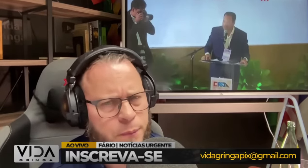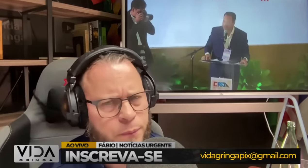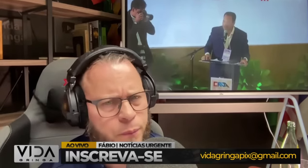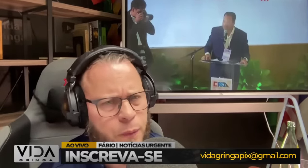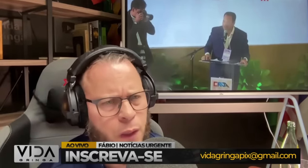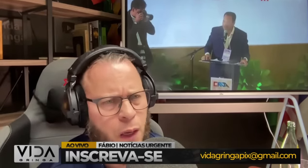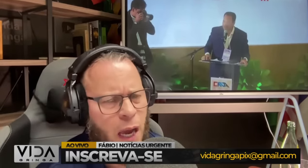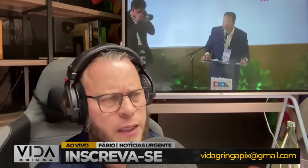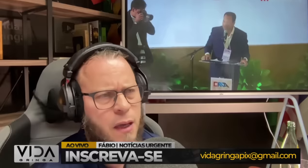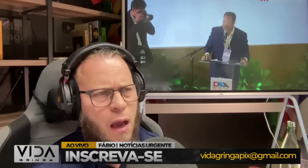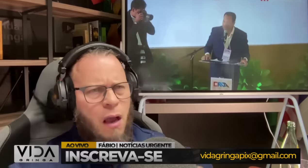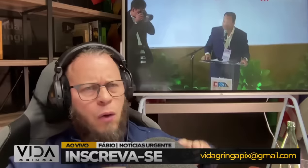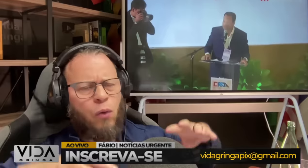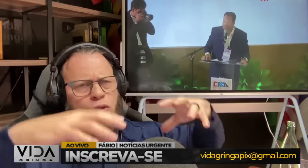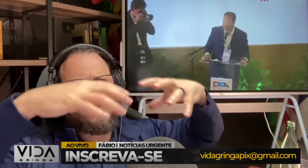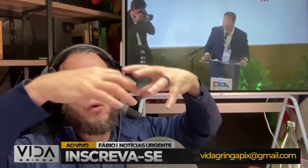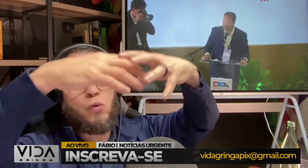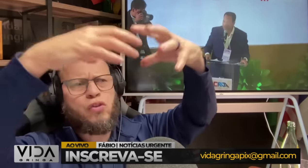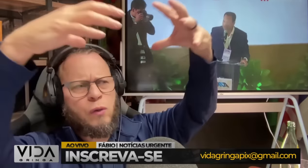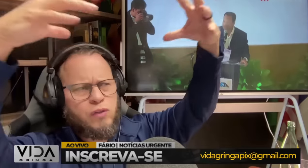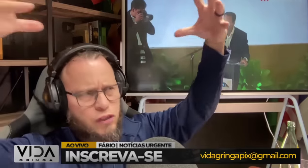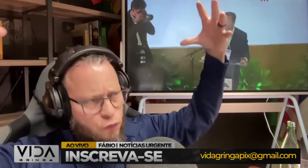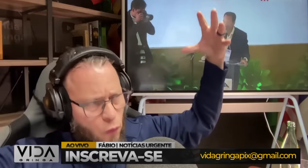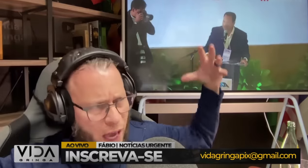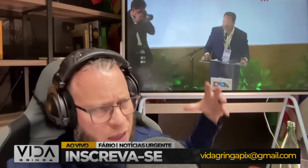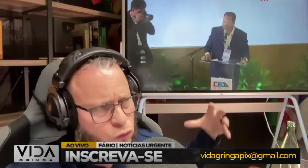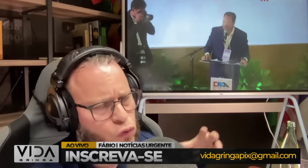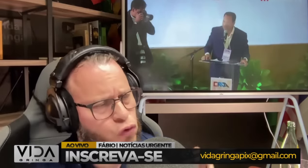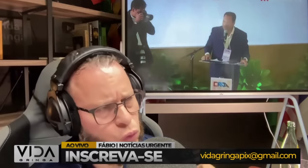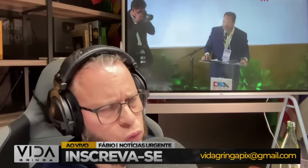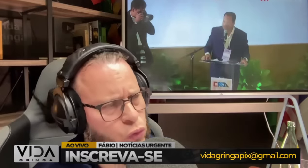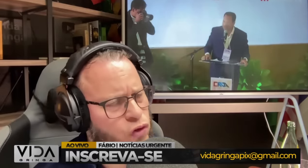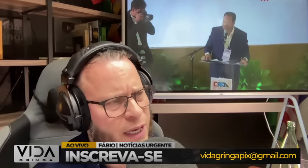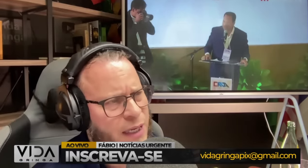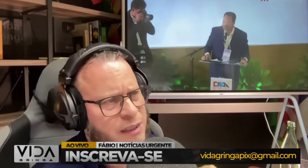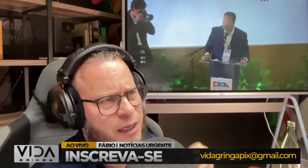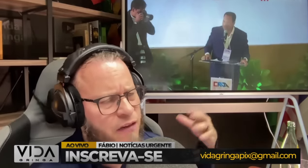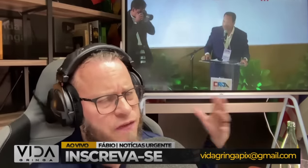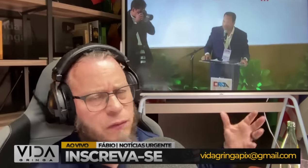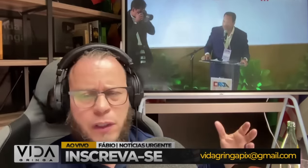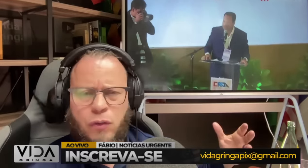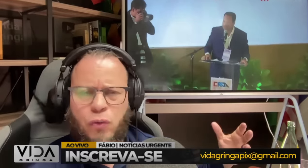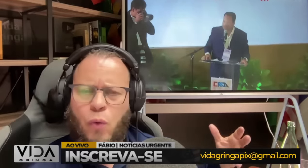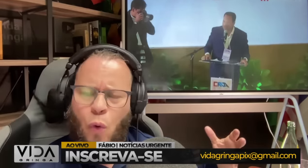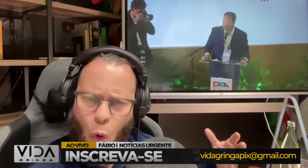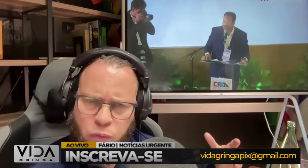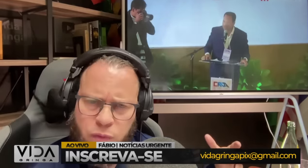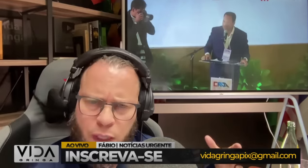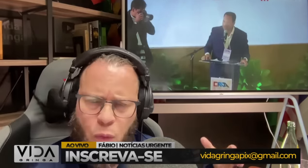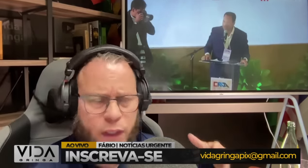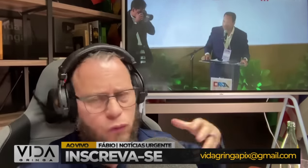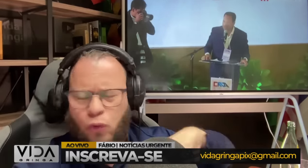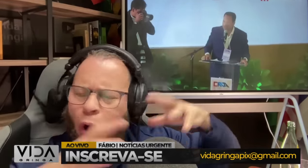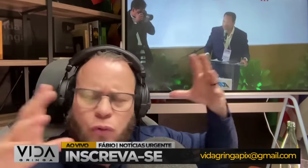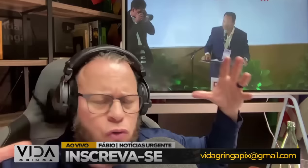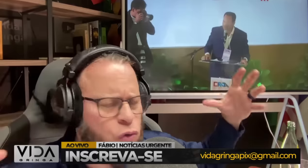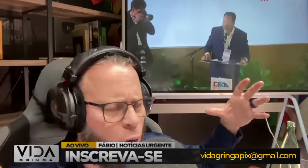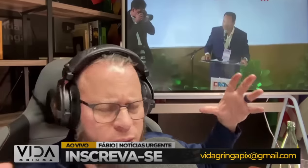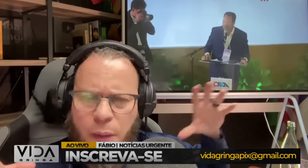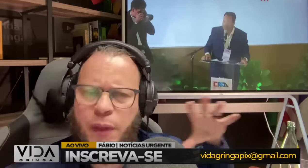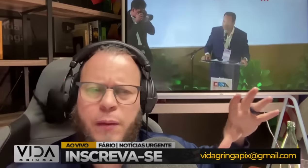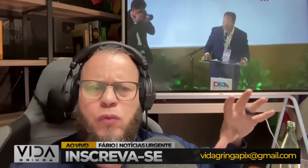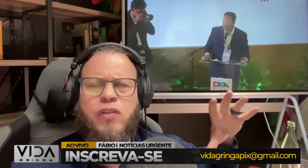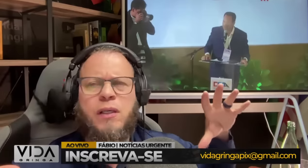dessa. Aí os advogados juntos... se levantando contra o que todos